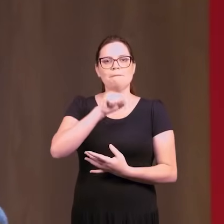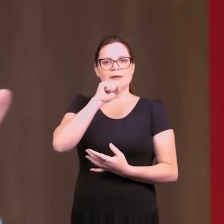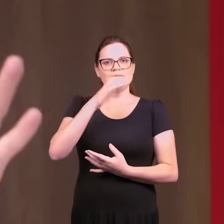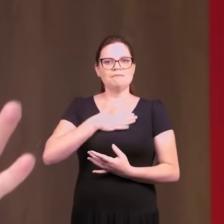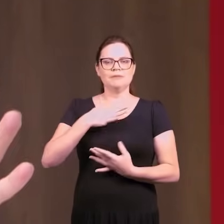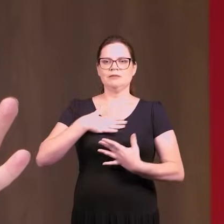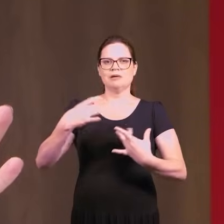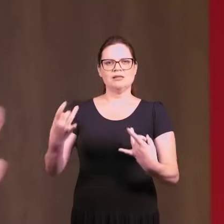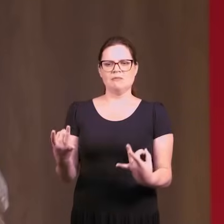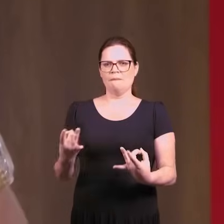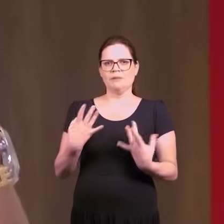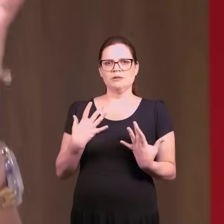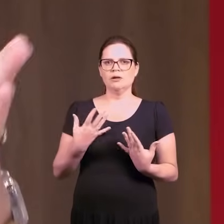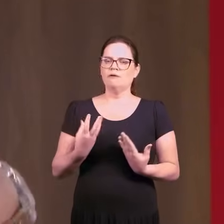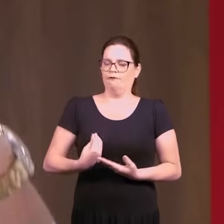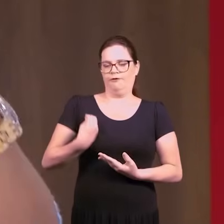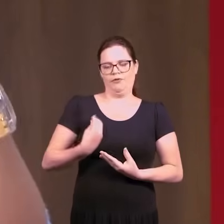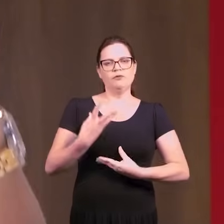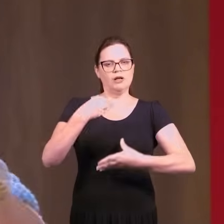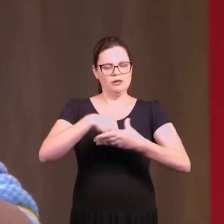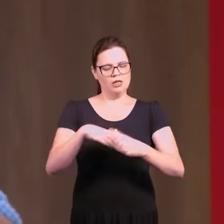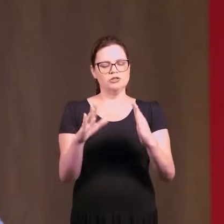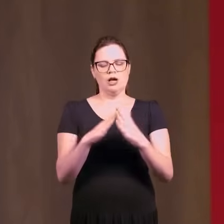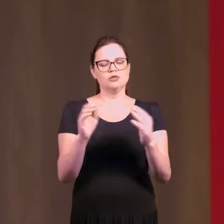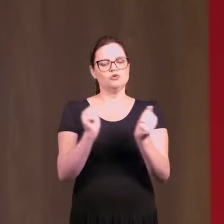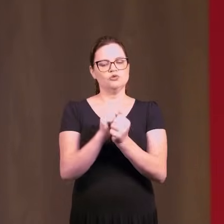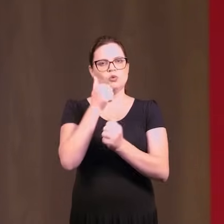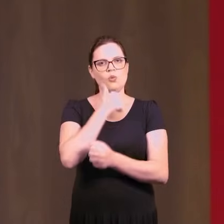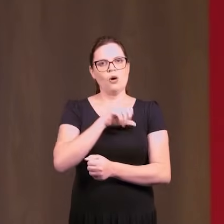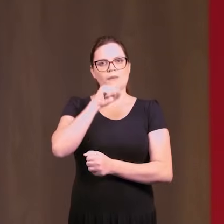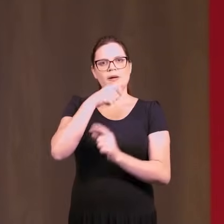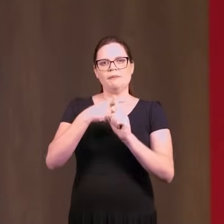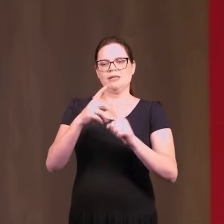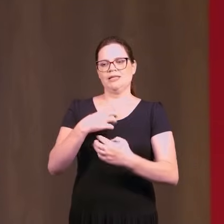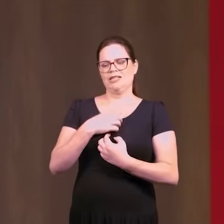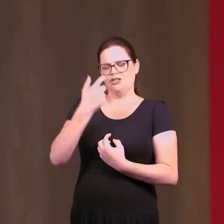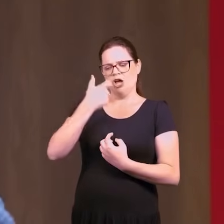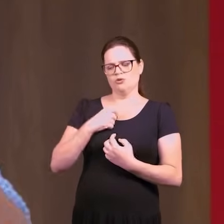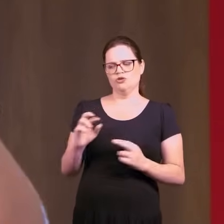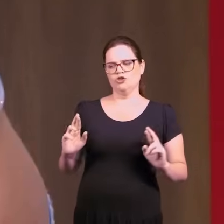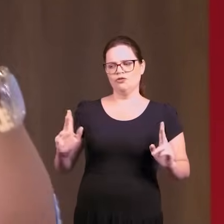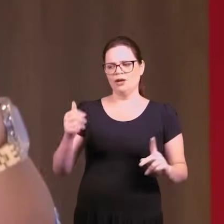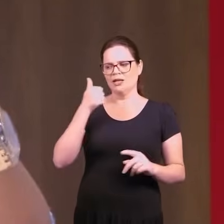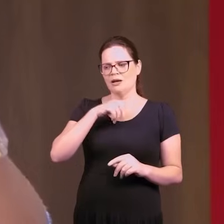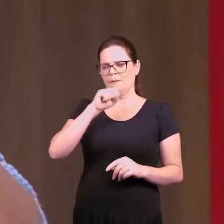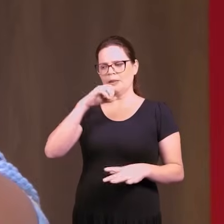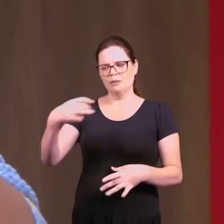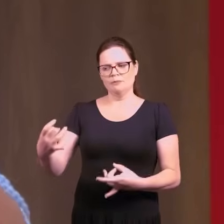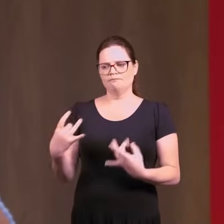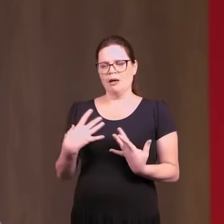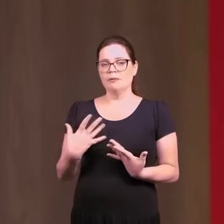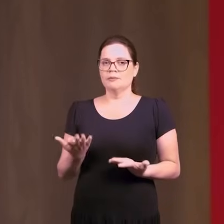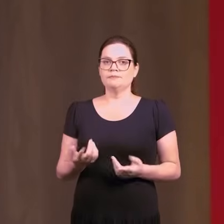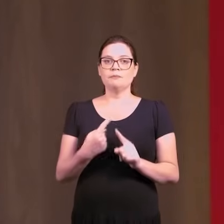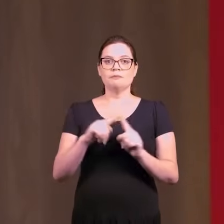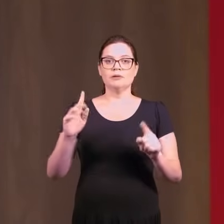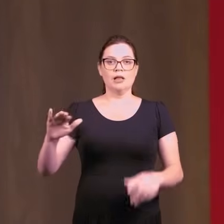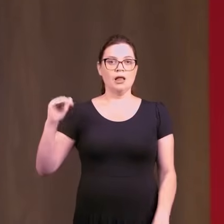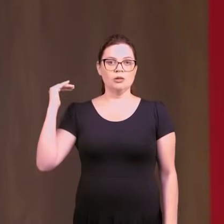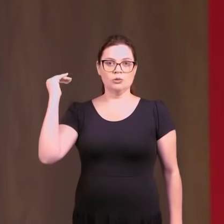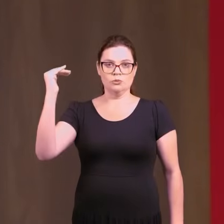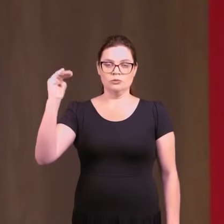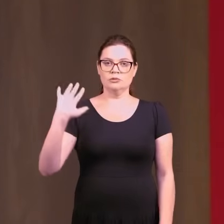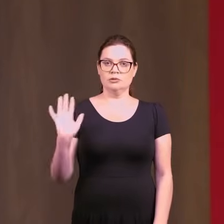uma rejeição. Ela convivia com a mãe em família, mas ela sentia que algo era diferente. E já adulta, ela teve